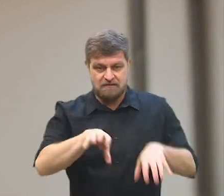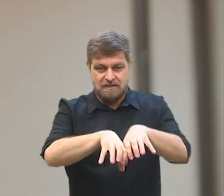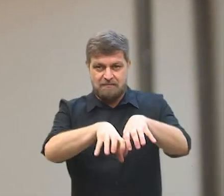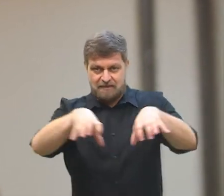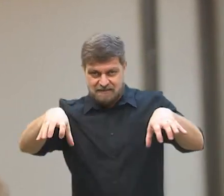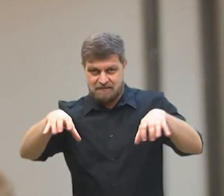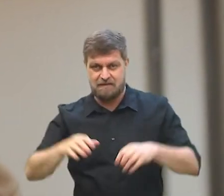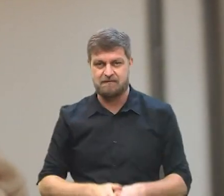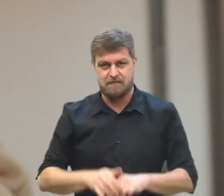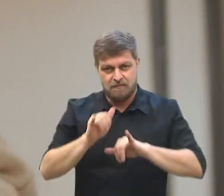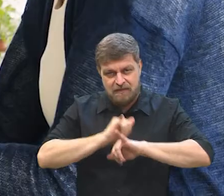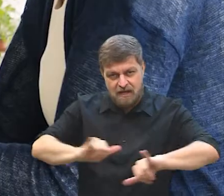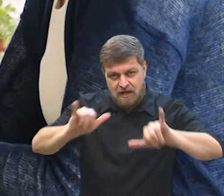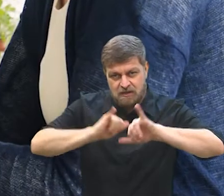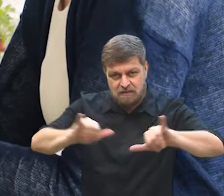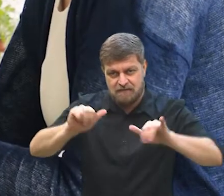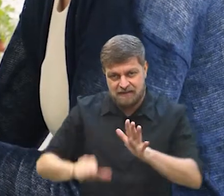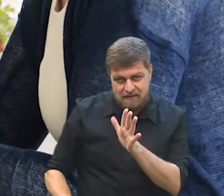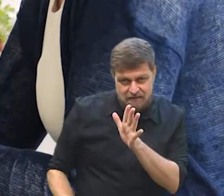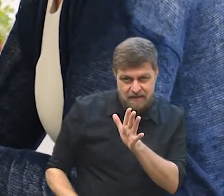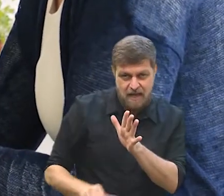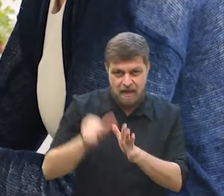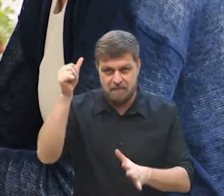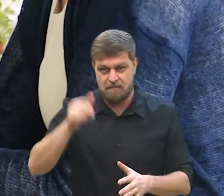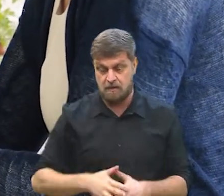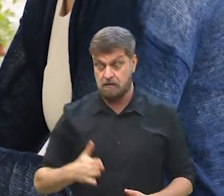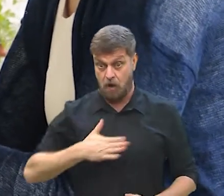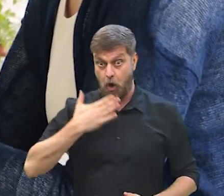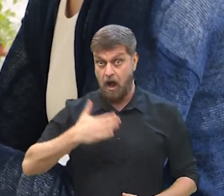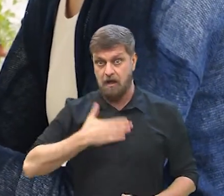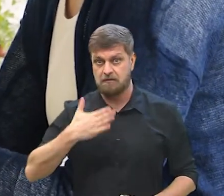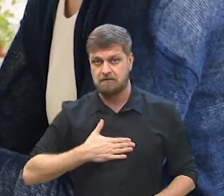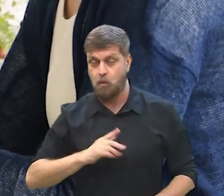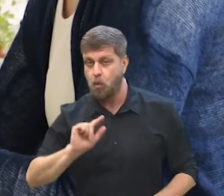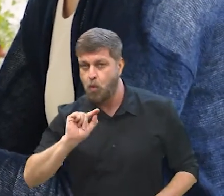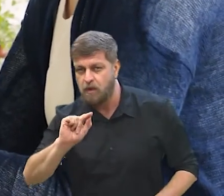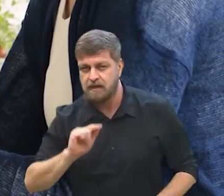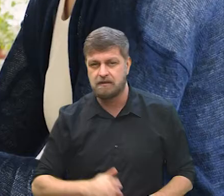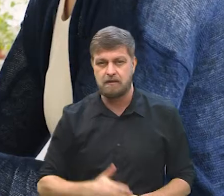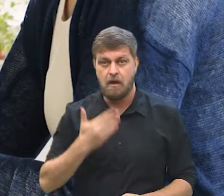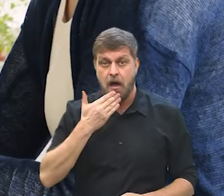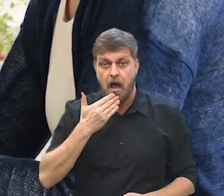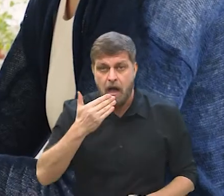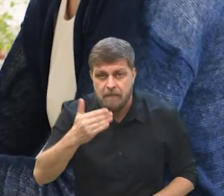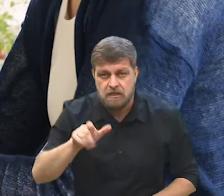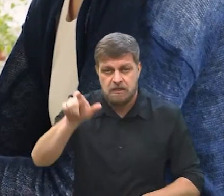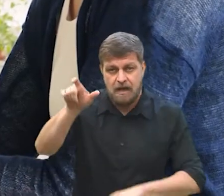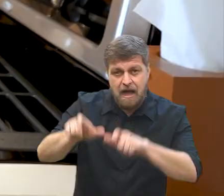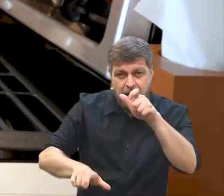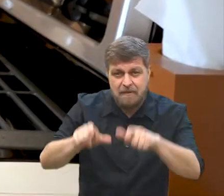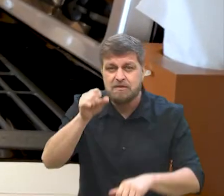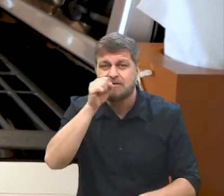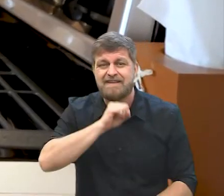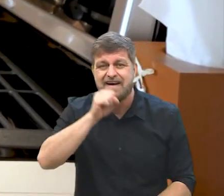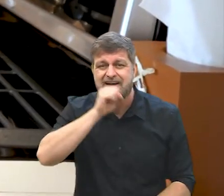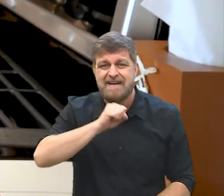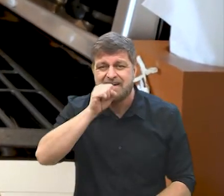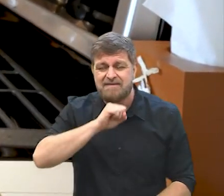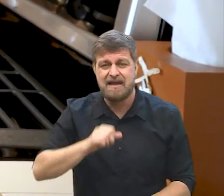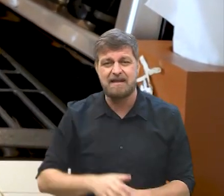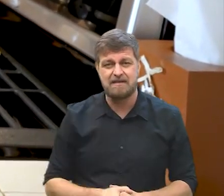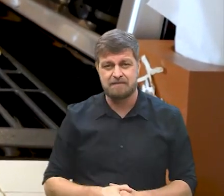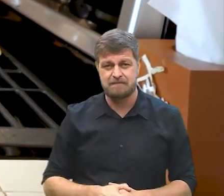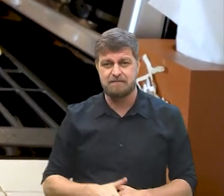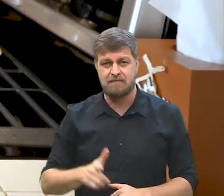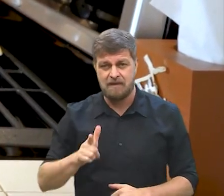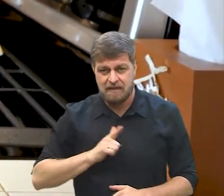estou dando de primeira mão para você, talvez seja até assustador. Eles estão pedindo para as pessoas que estão ficando mais idosas ou não idosas